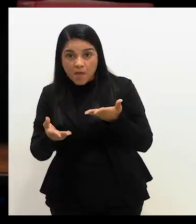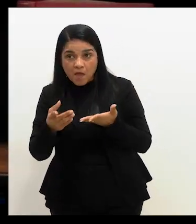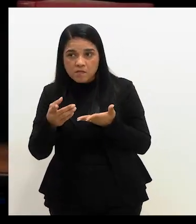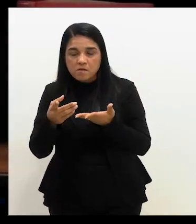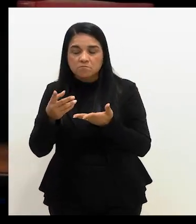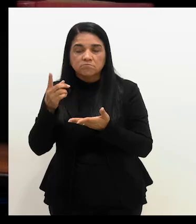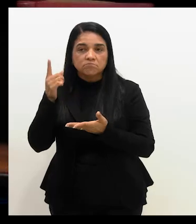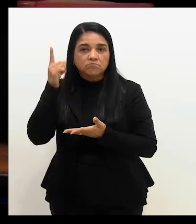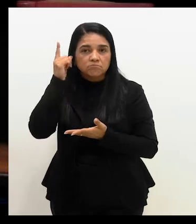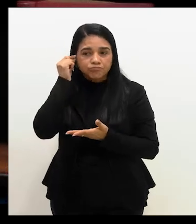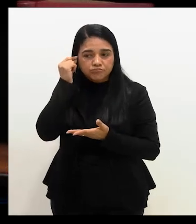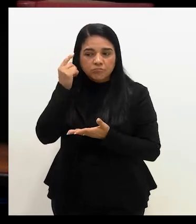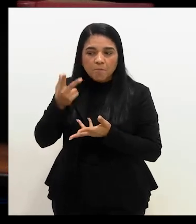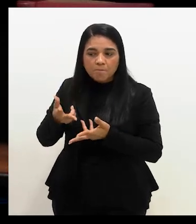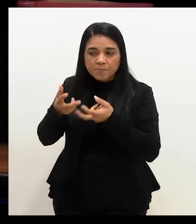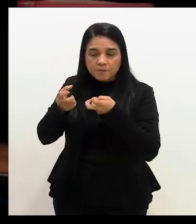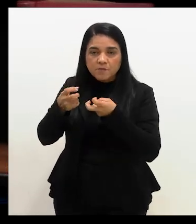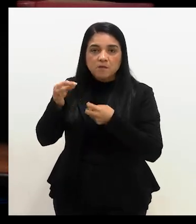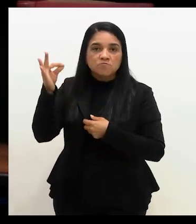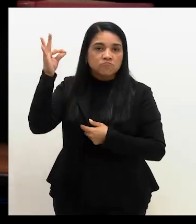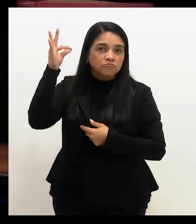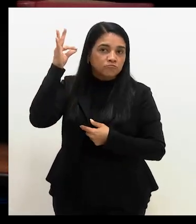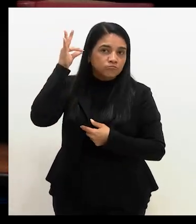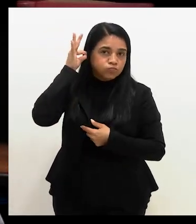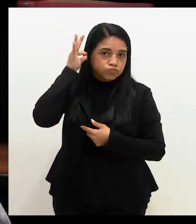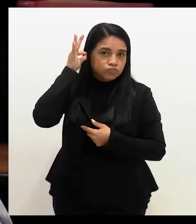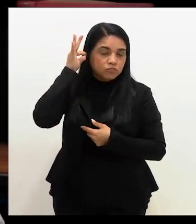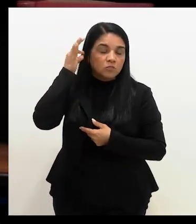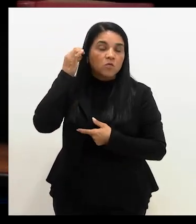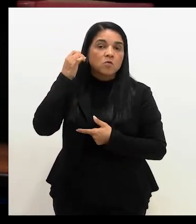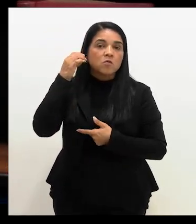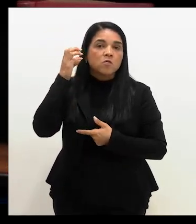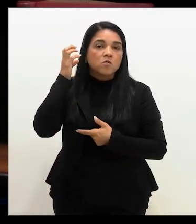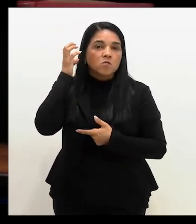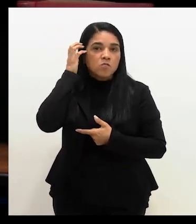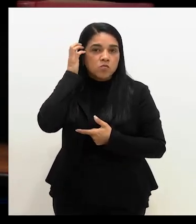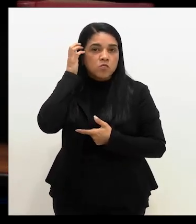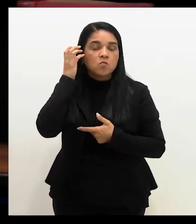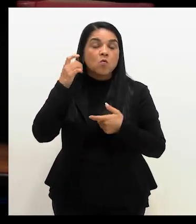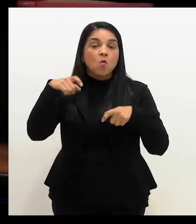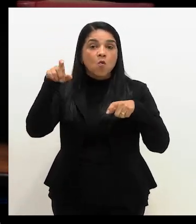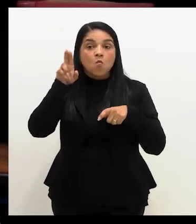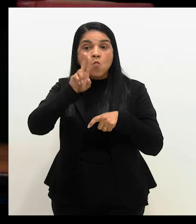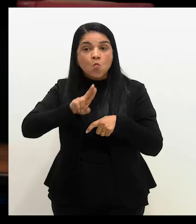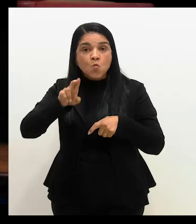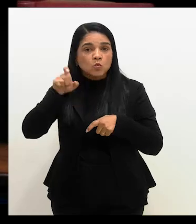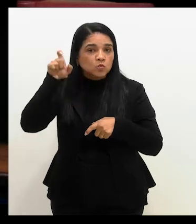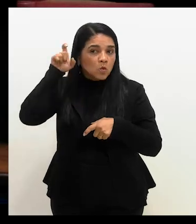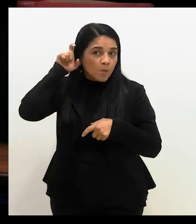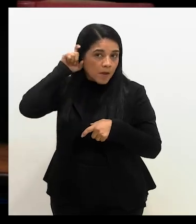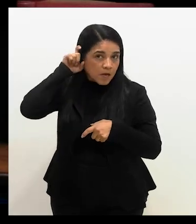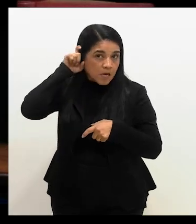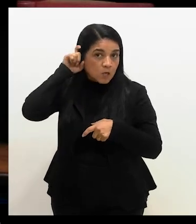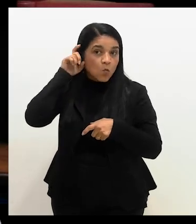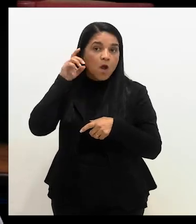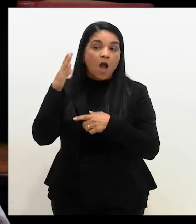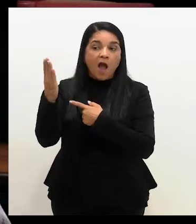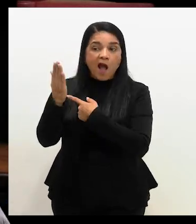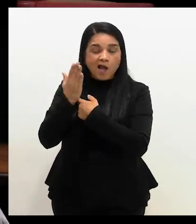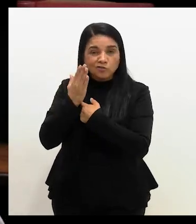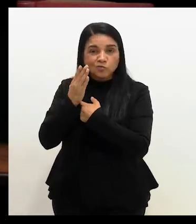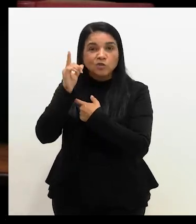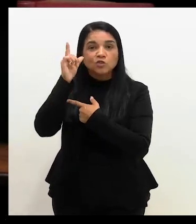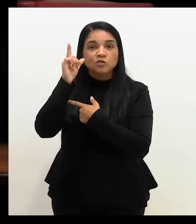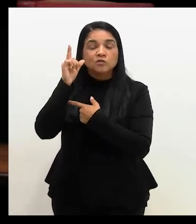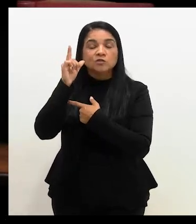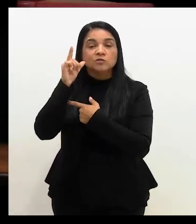Se a gente diagnosticar a perda auditiva, a protetização, ou seja, o uso do aparelho auditivo precoce, a gente sabe que ele freia